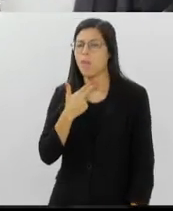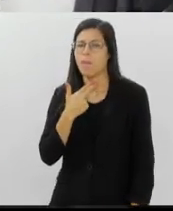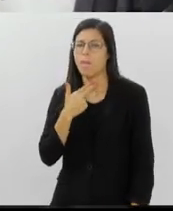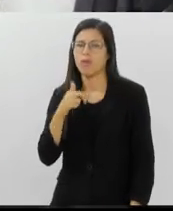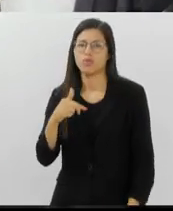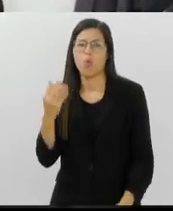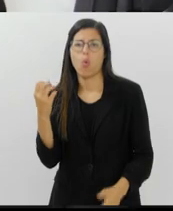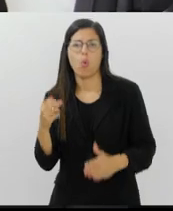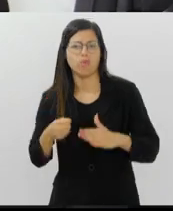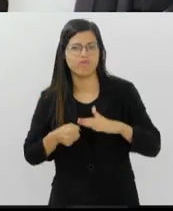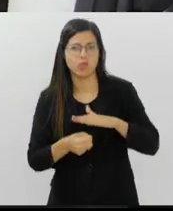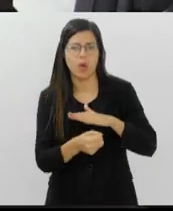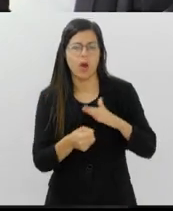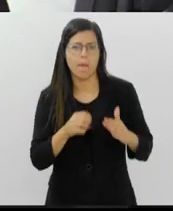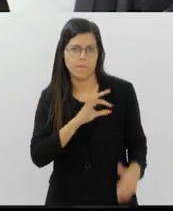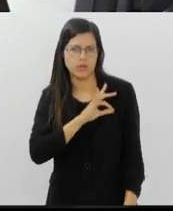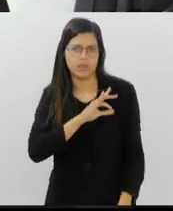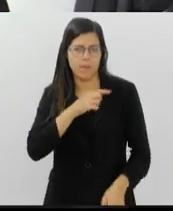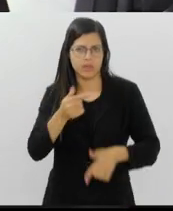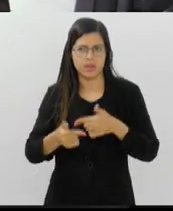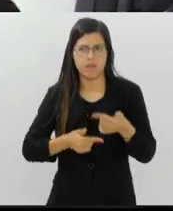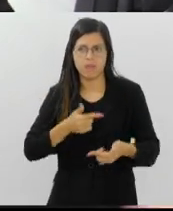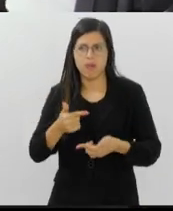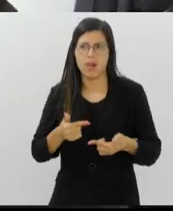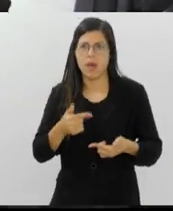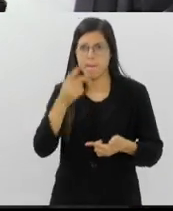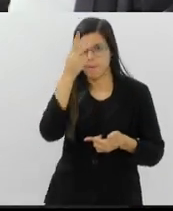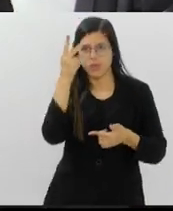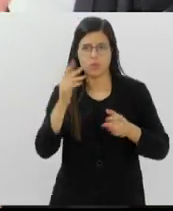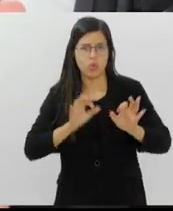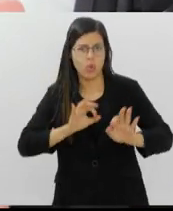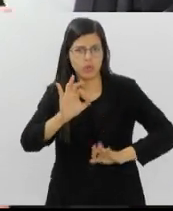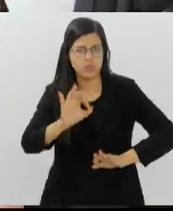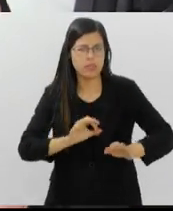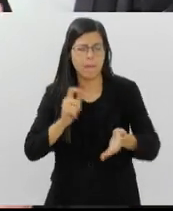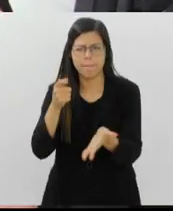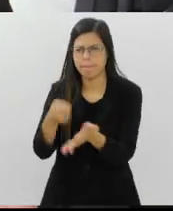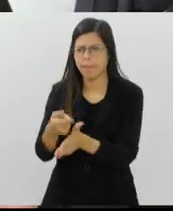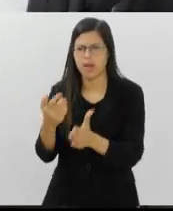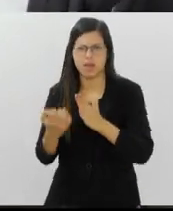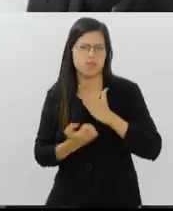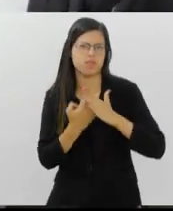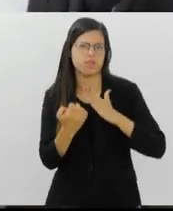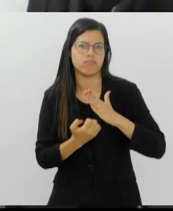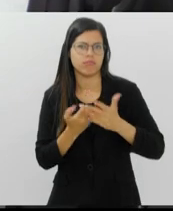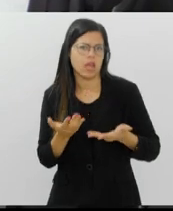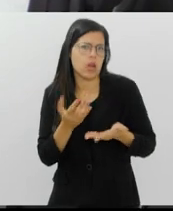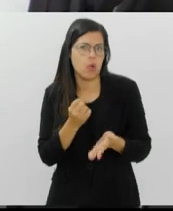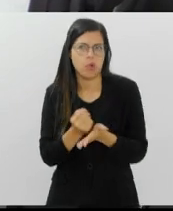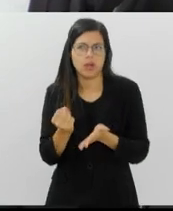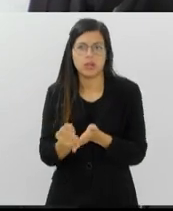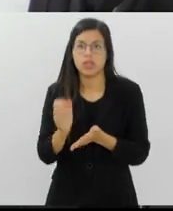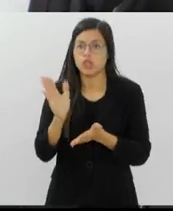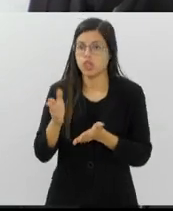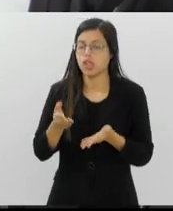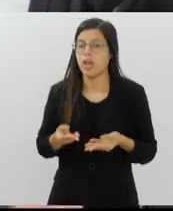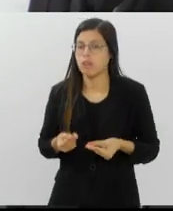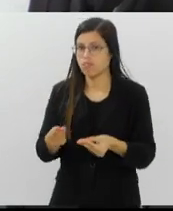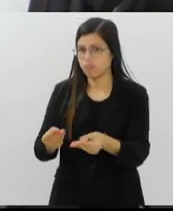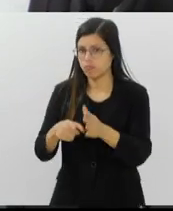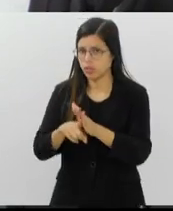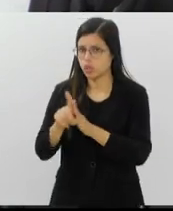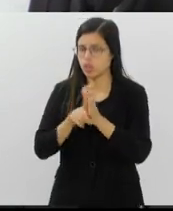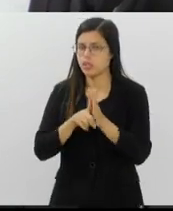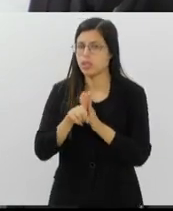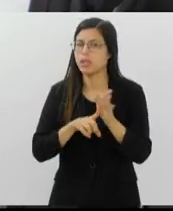tem que parar de sofrer por isso. Quem organizou, que pague pelas empresas ali que eles queiram contratar. Já entregamos o estudo para ele. Entreguei para o